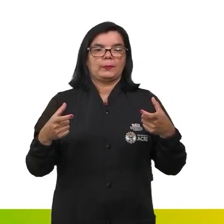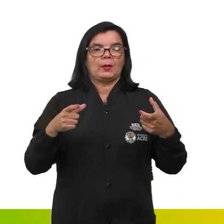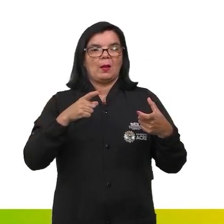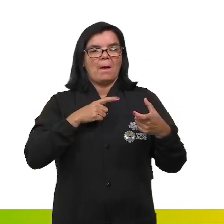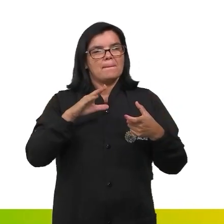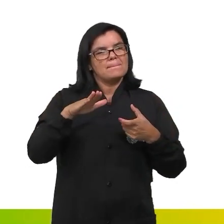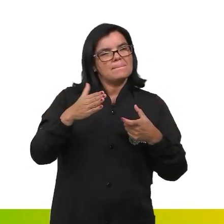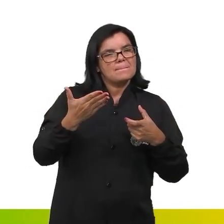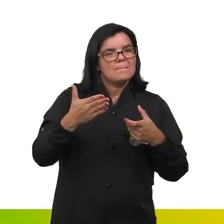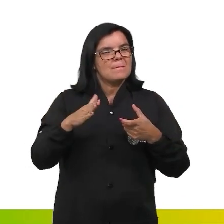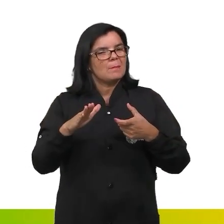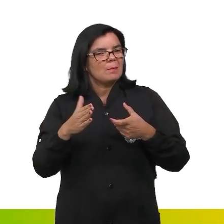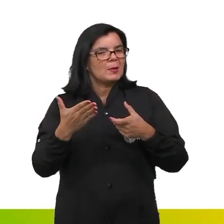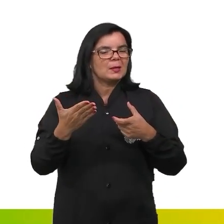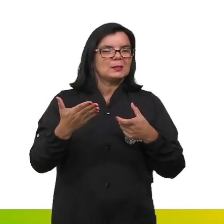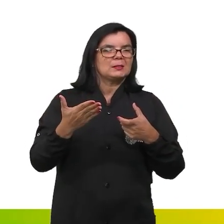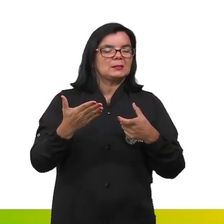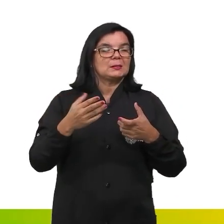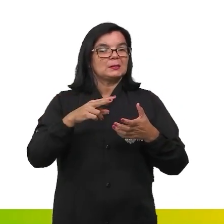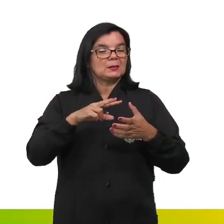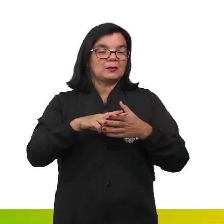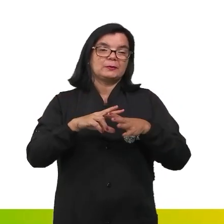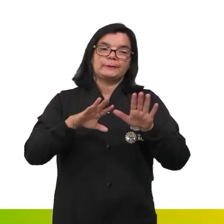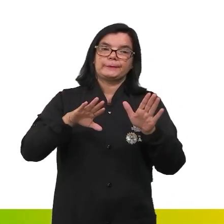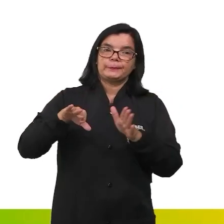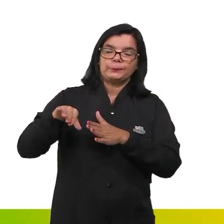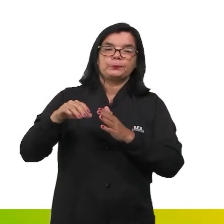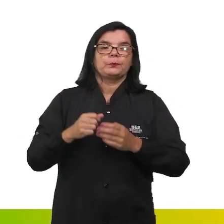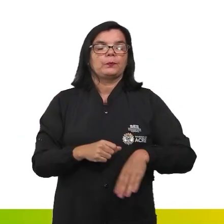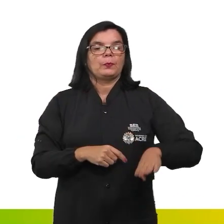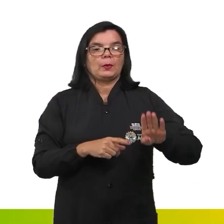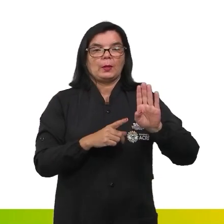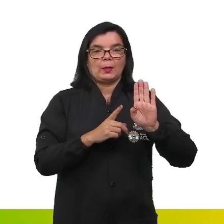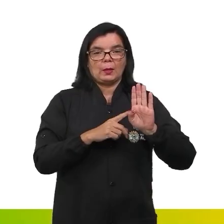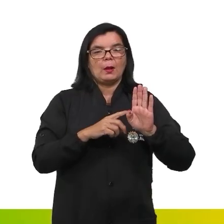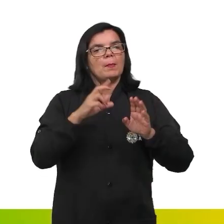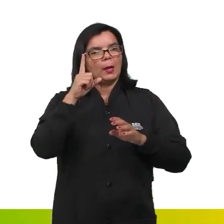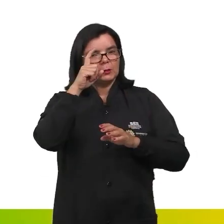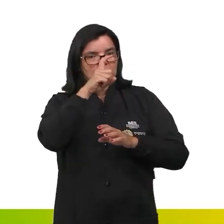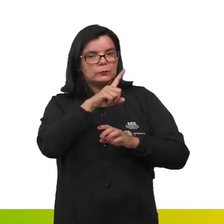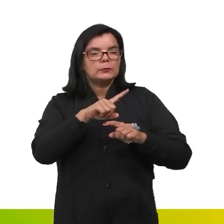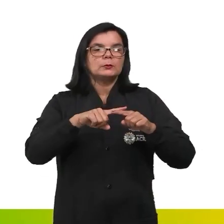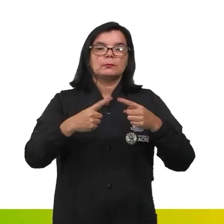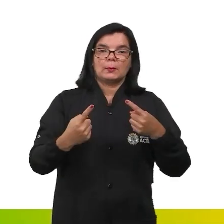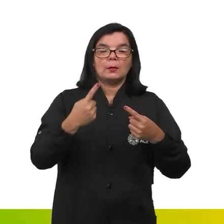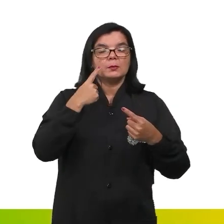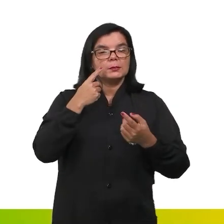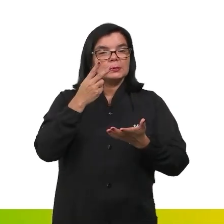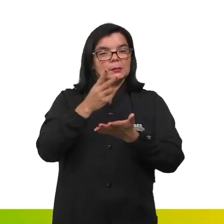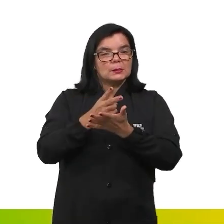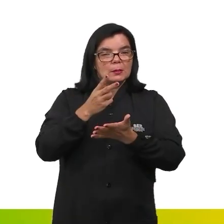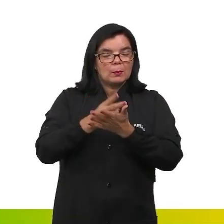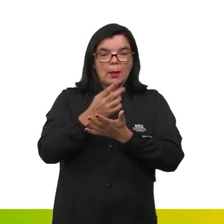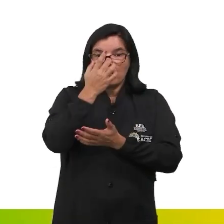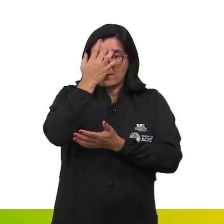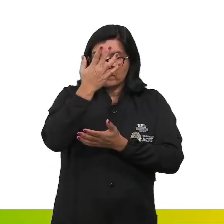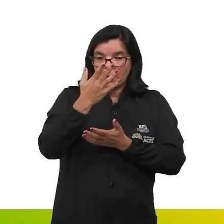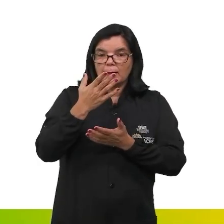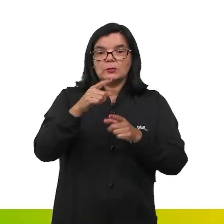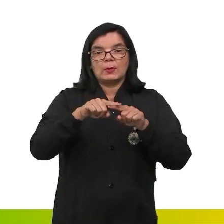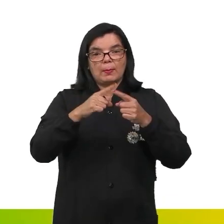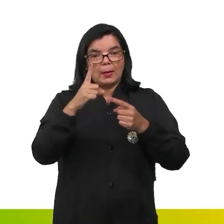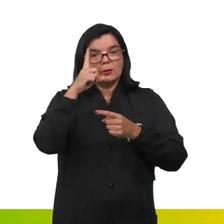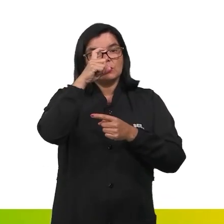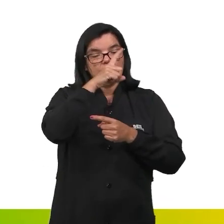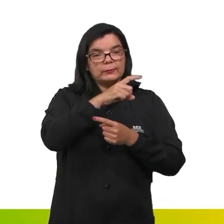aqui, média, ele singulariza a questão. Então tá errado. Essa questão aqui é um pouco mais difícil, tá, galera? Eu sempre parto da questão mais fácil para mais difícil. Essa aqui tá um